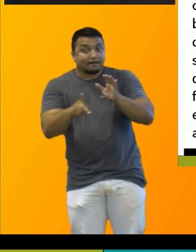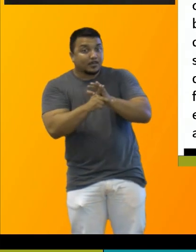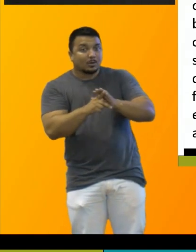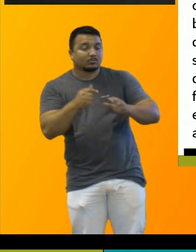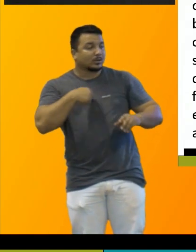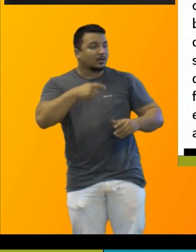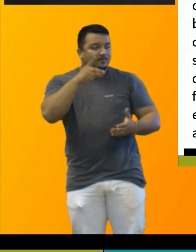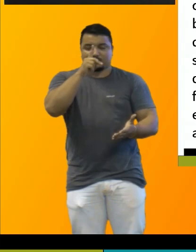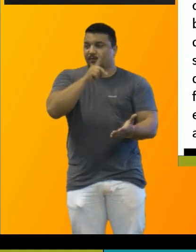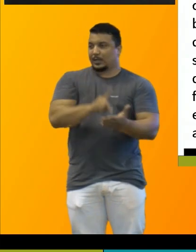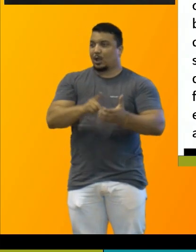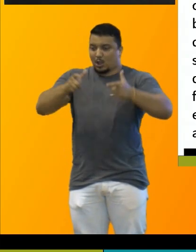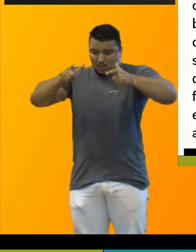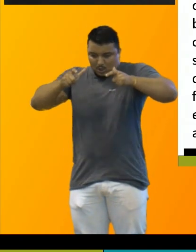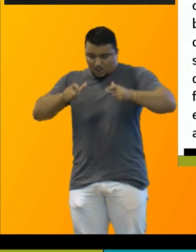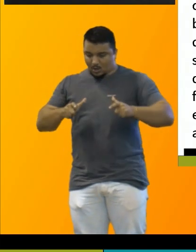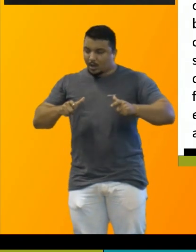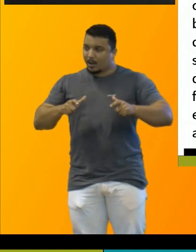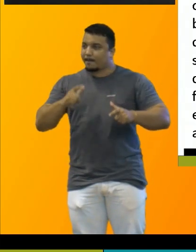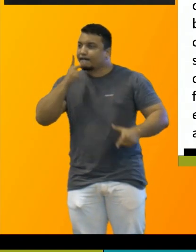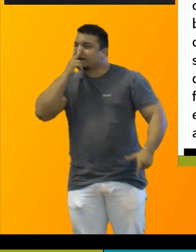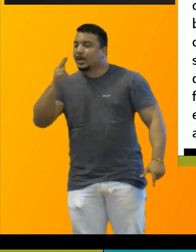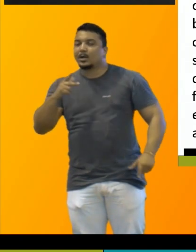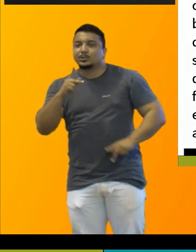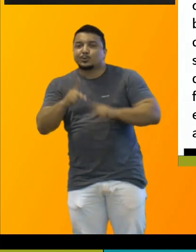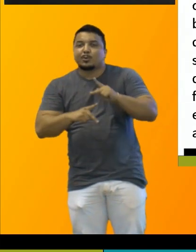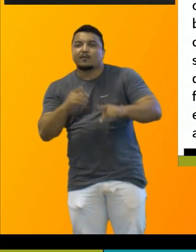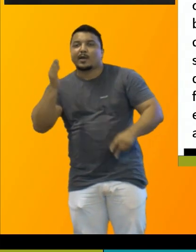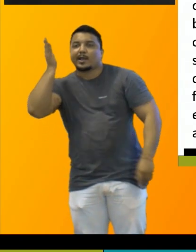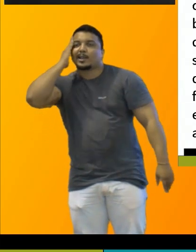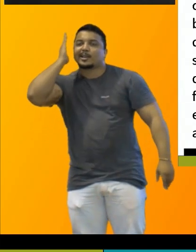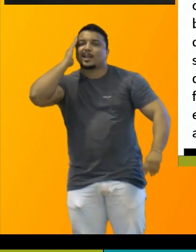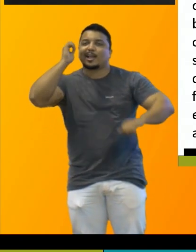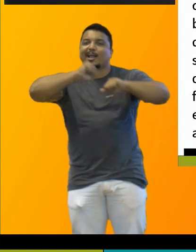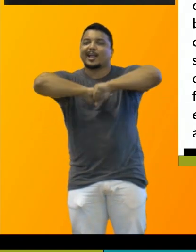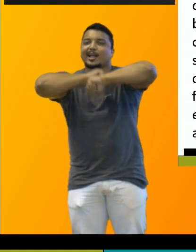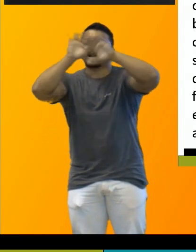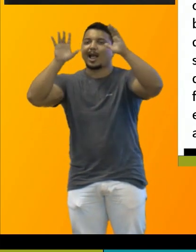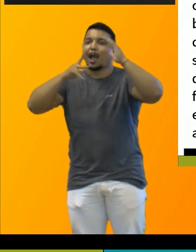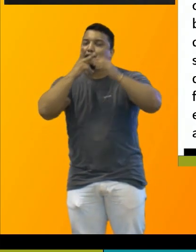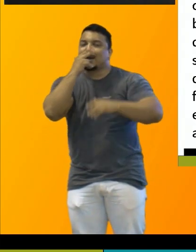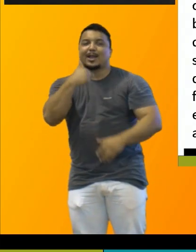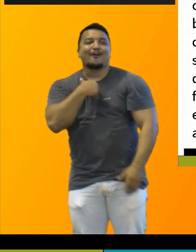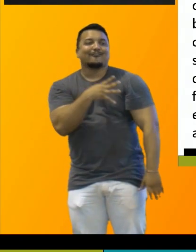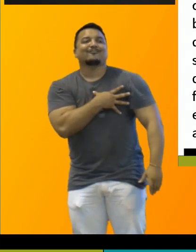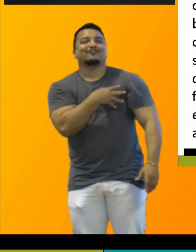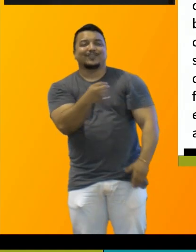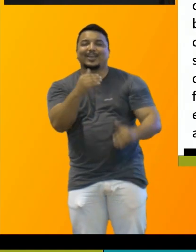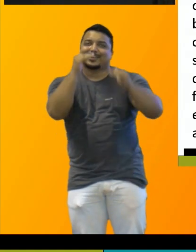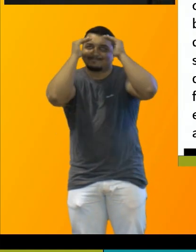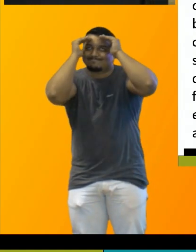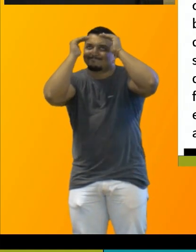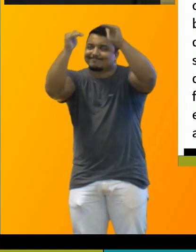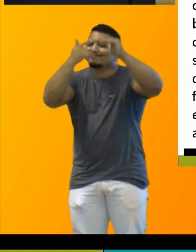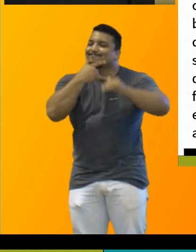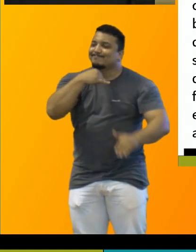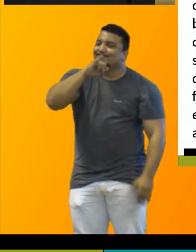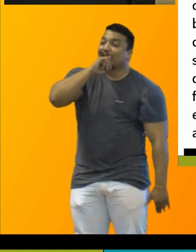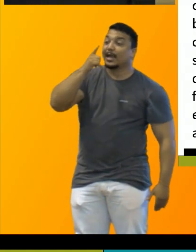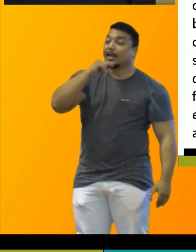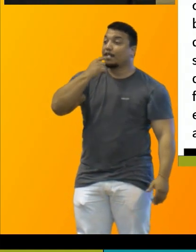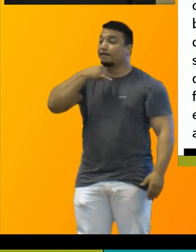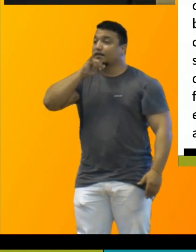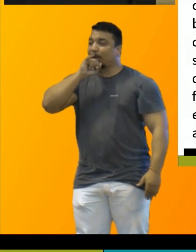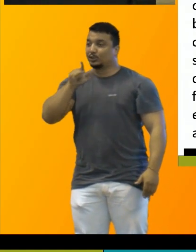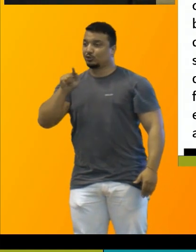seu verdadeiro lugar. É como se o povo tivesse entendido o seu papel de filho, de obedecer, de honrar. Olha